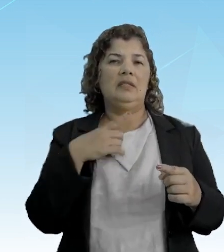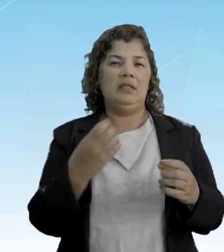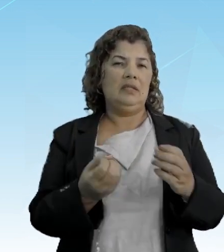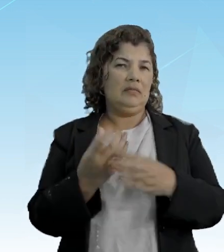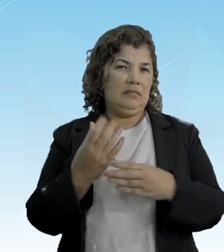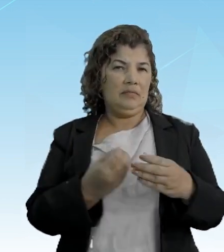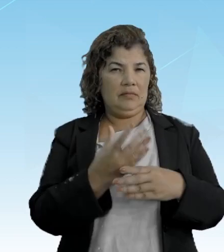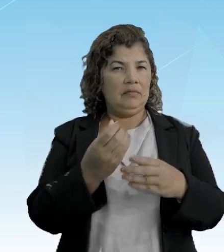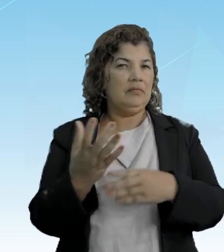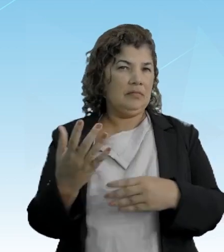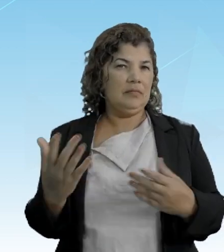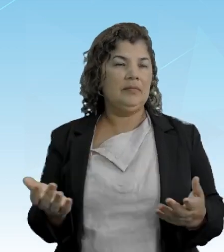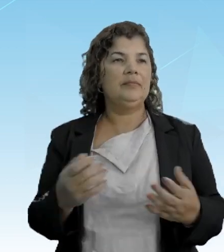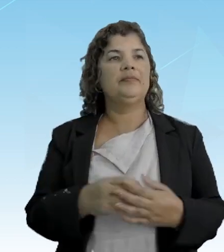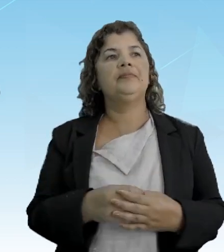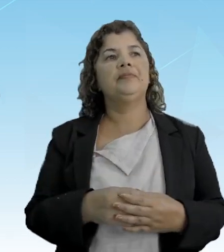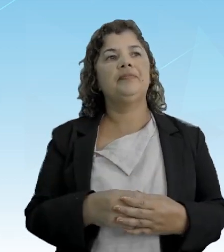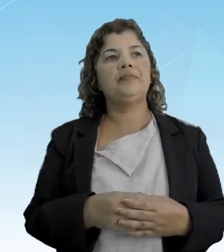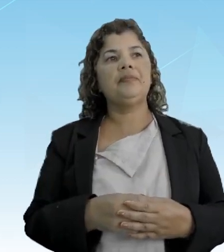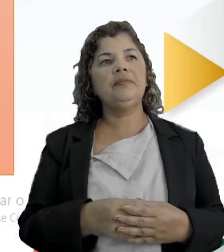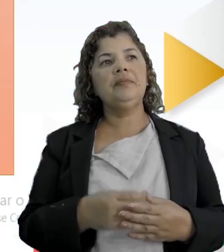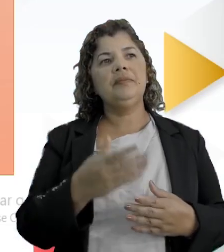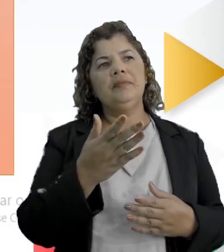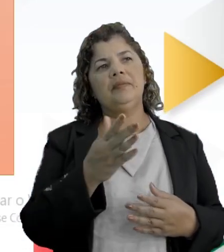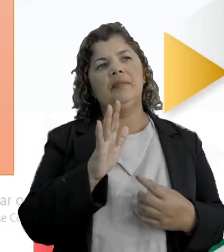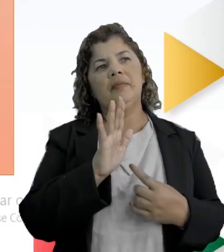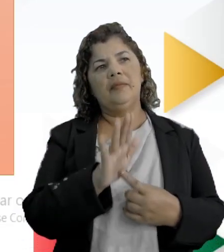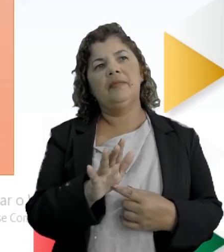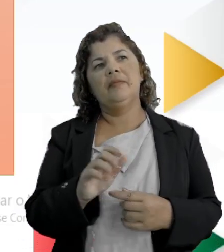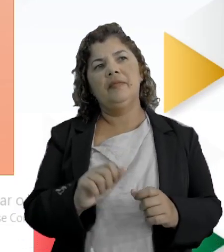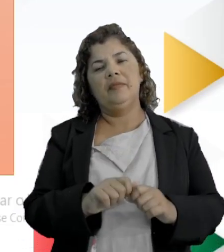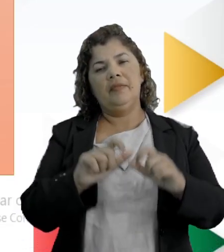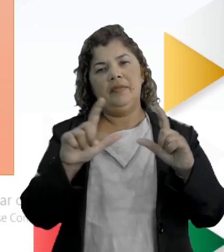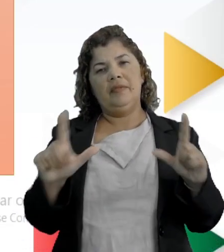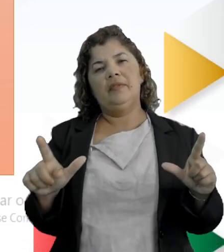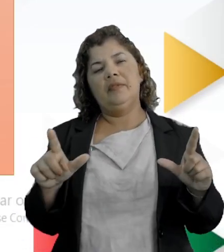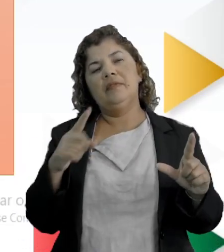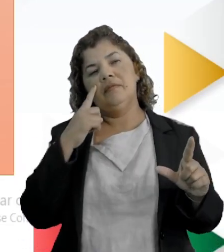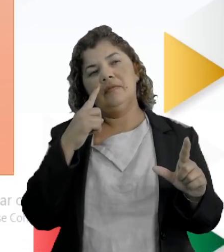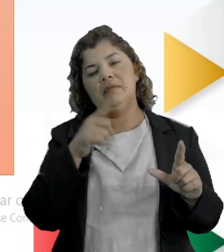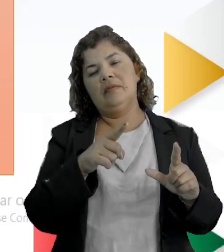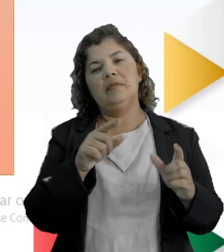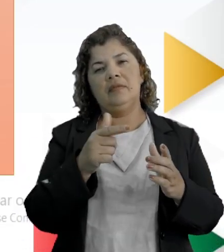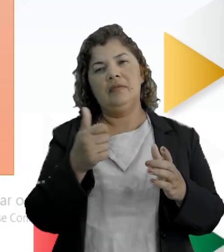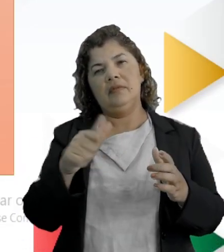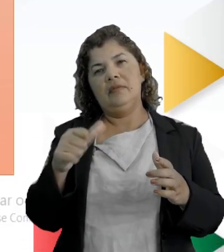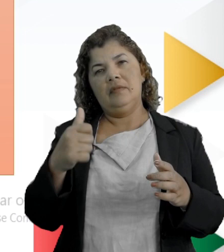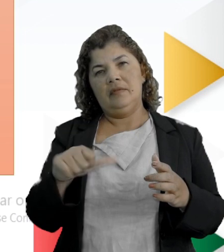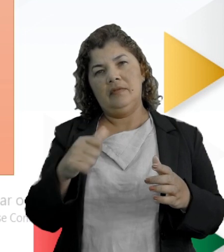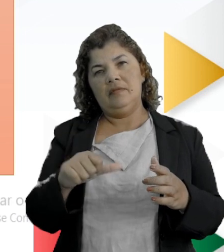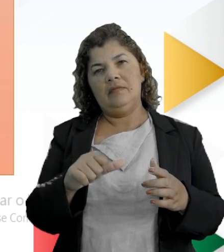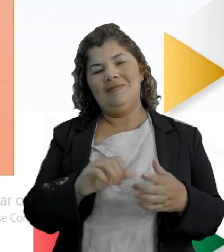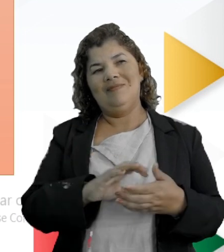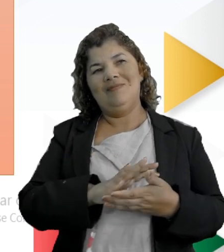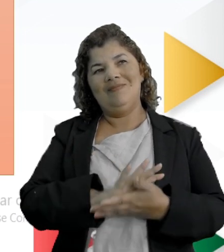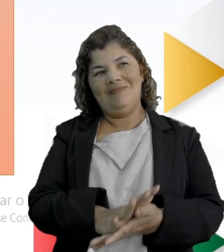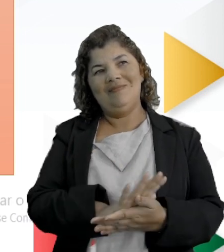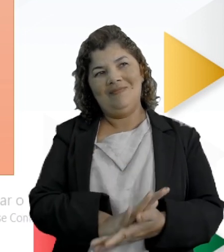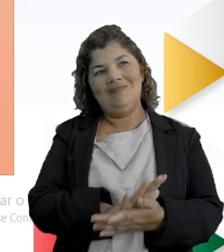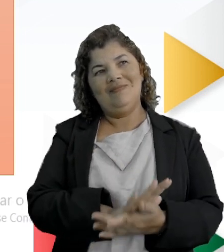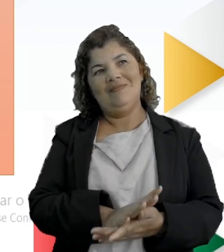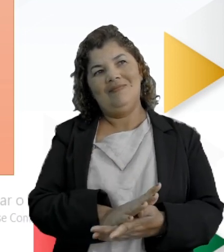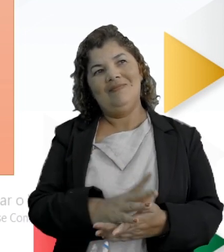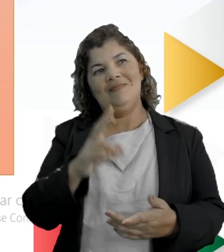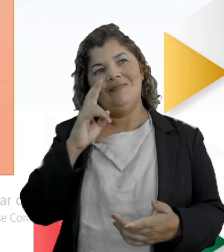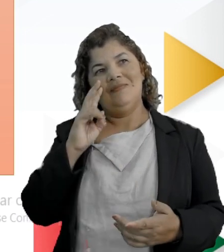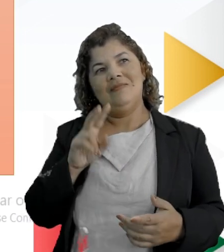Professor, eu gostaria de chamar esse slide aqui e analisar com o senhor justamente, veja só, o sistema opressor. Olha aí, uma escada,